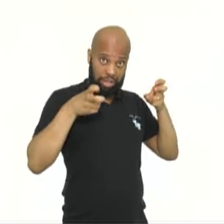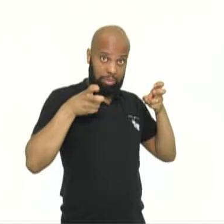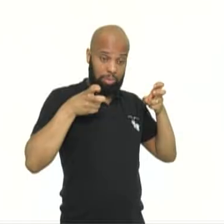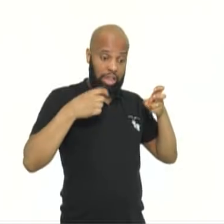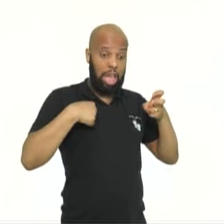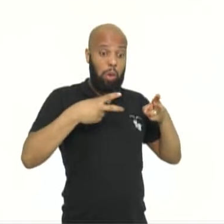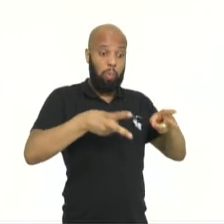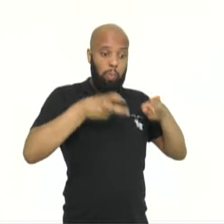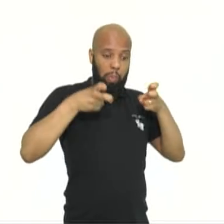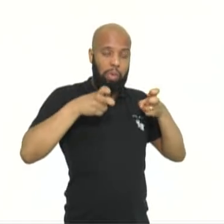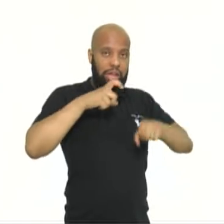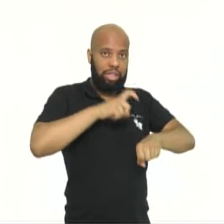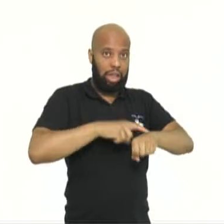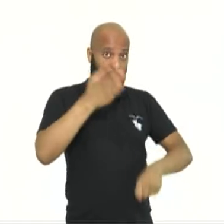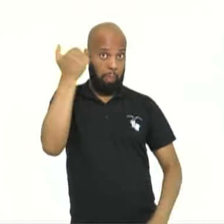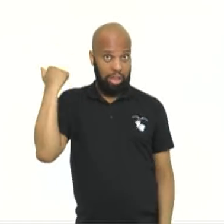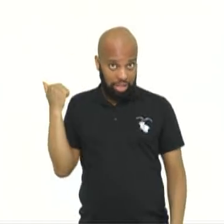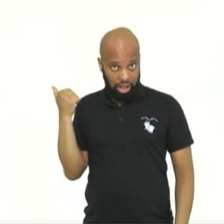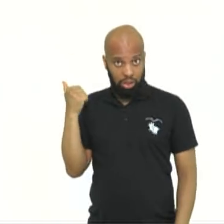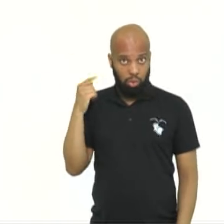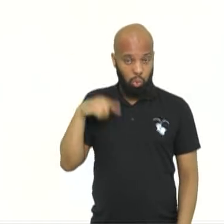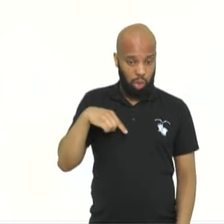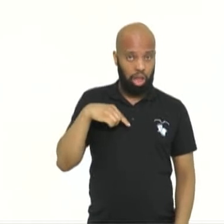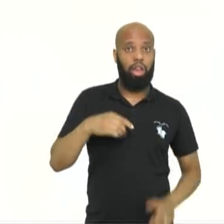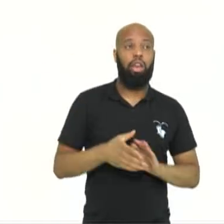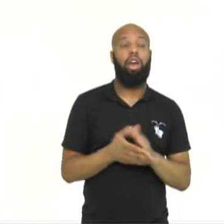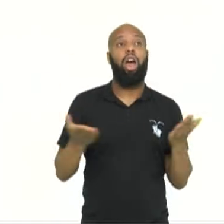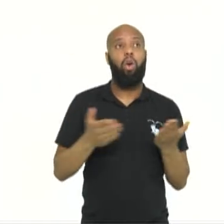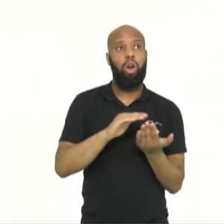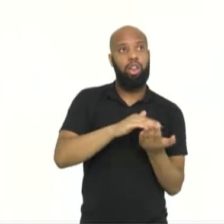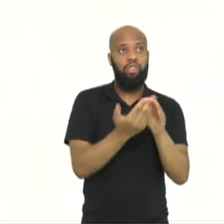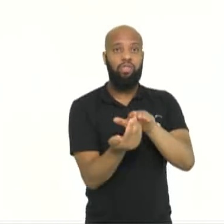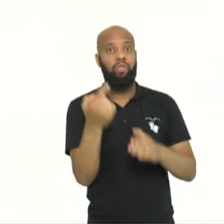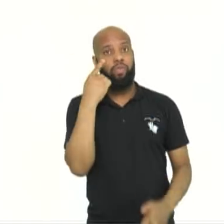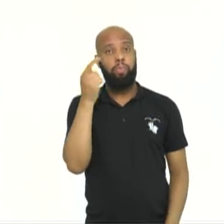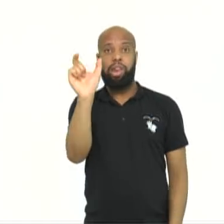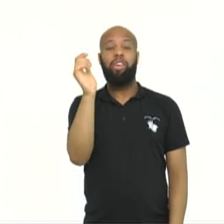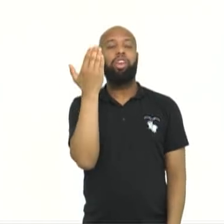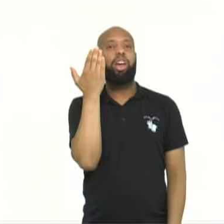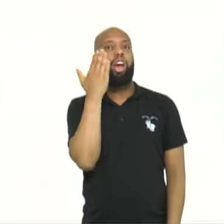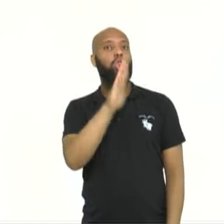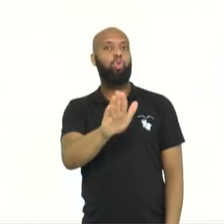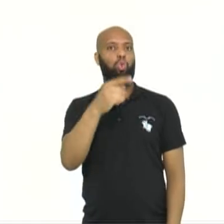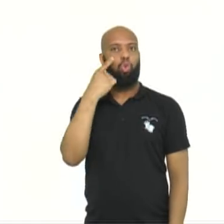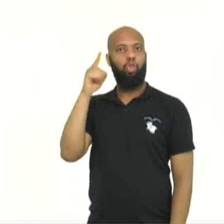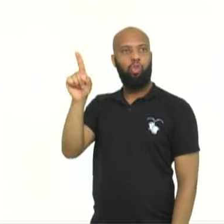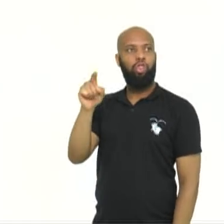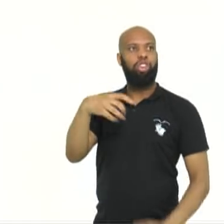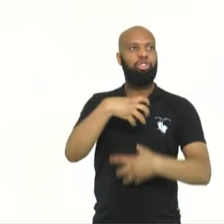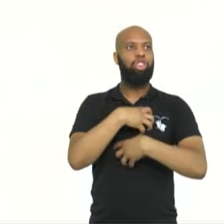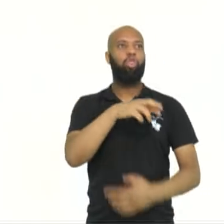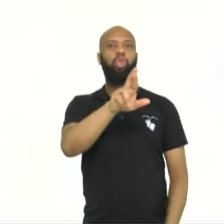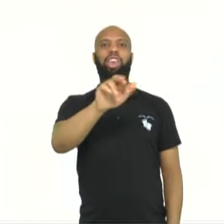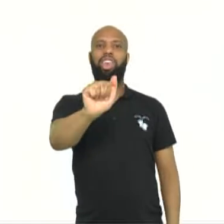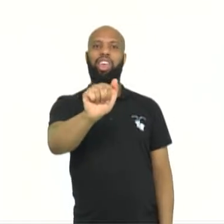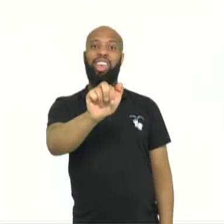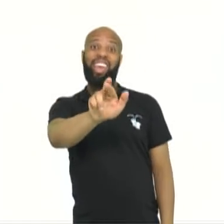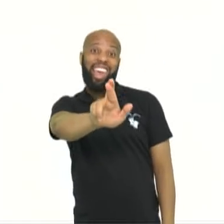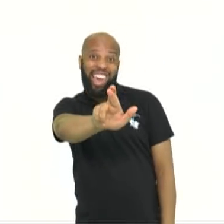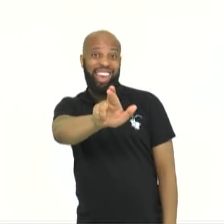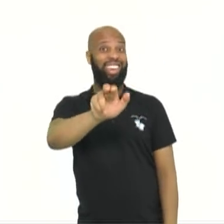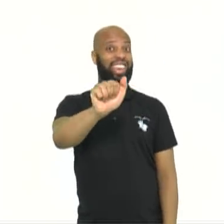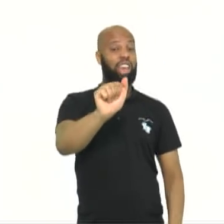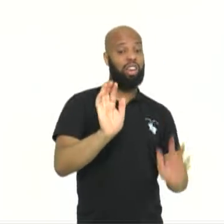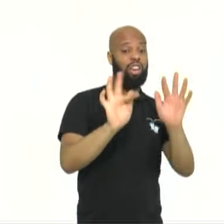Então, tempo passado, pretérito, e virara, né? Virara, olha o final, RA. Então, sempre